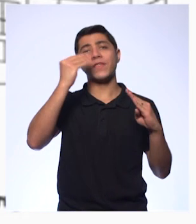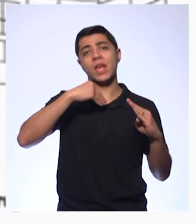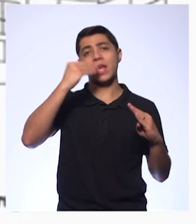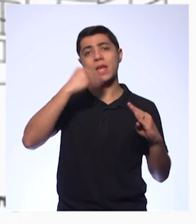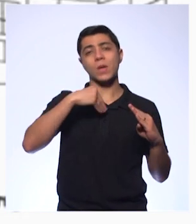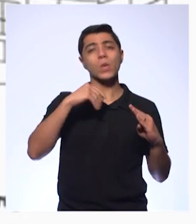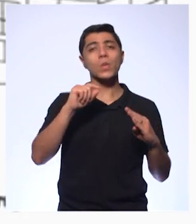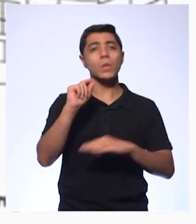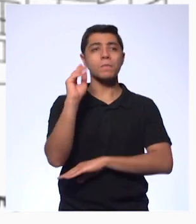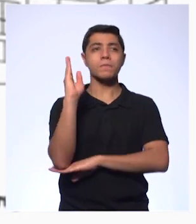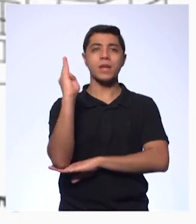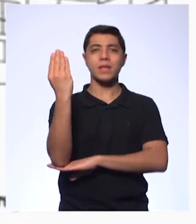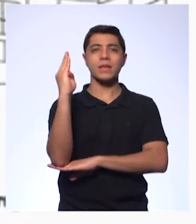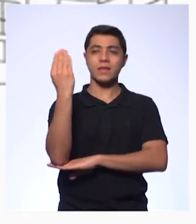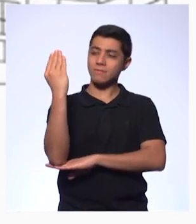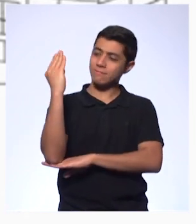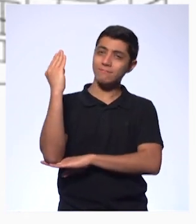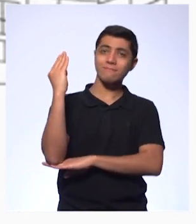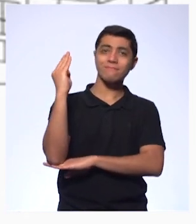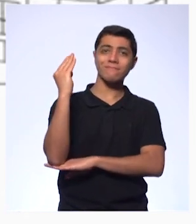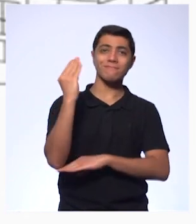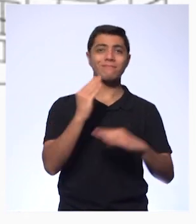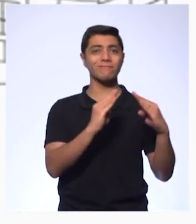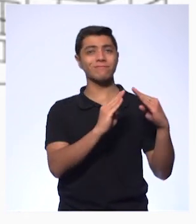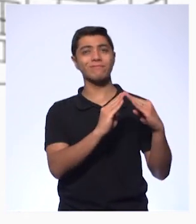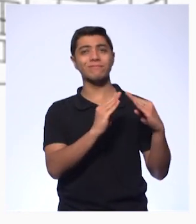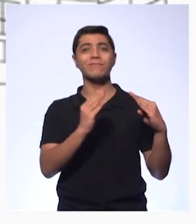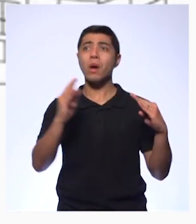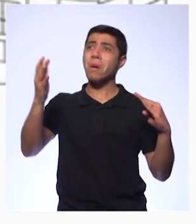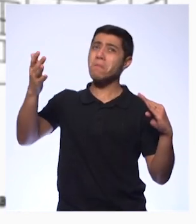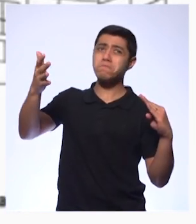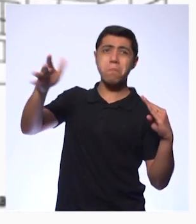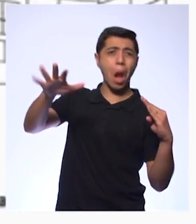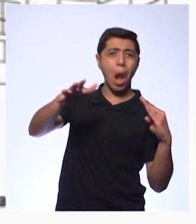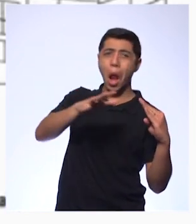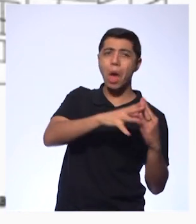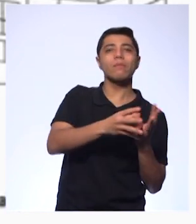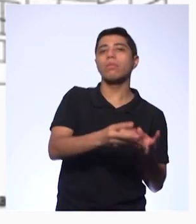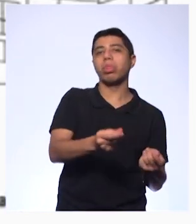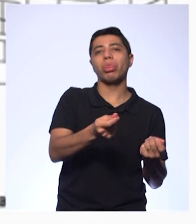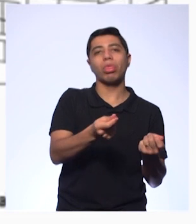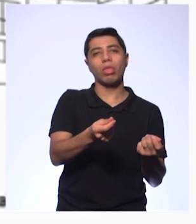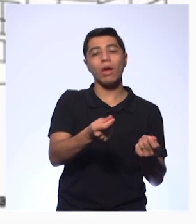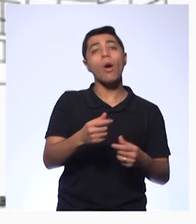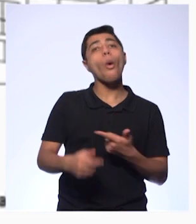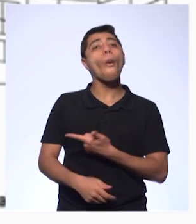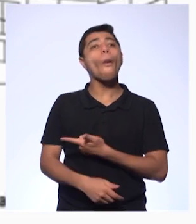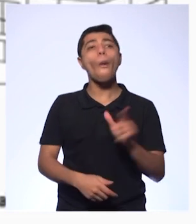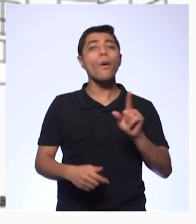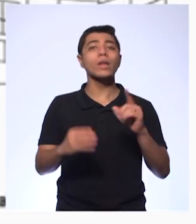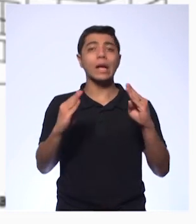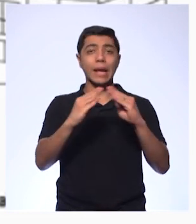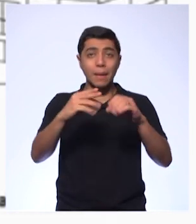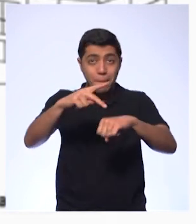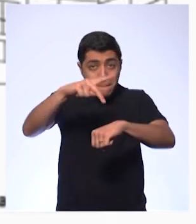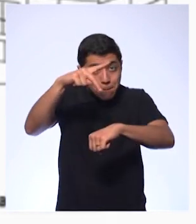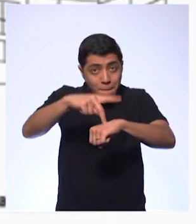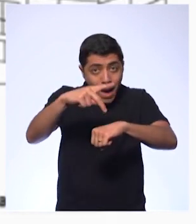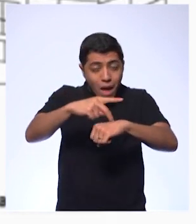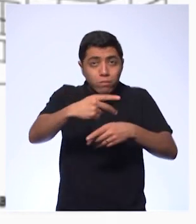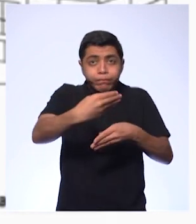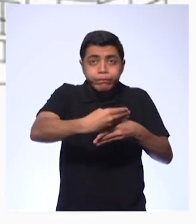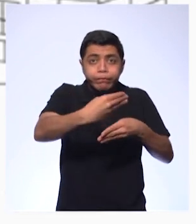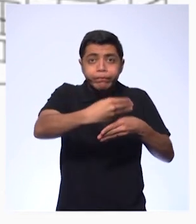resistência ao impacto do material que escorregou. Já as moradias em alvenaria têm maior resistência ao impacto devido às suas fundações e paredes